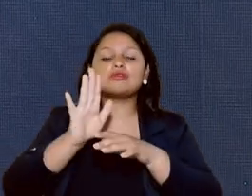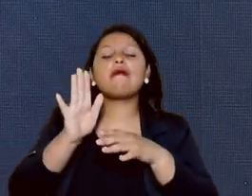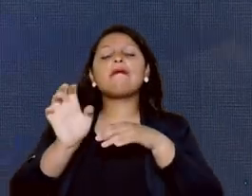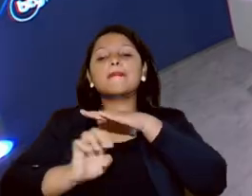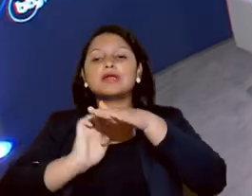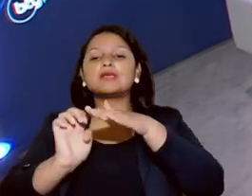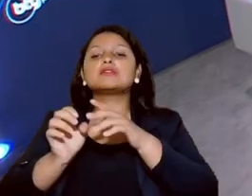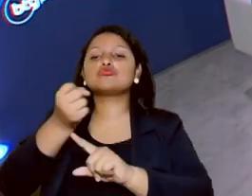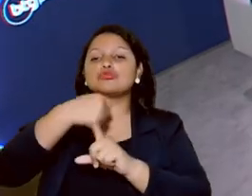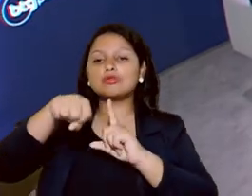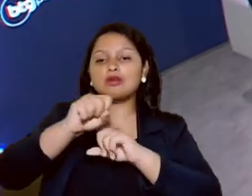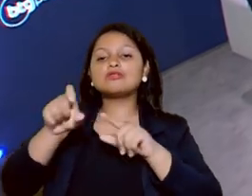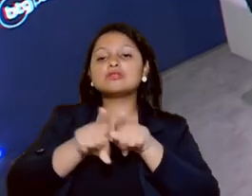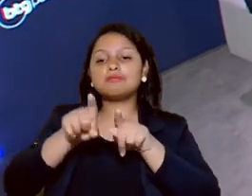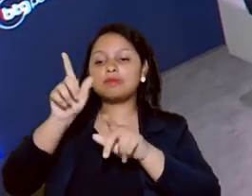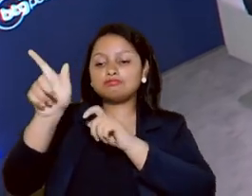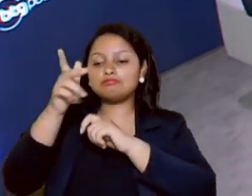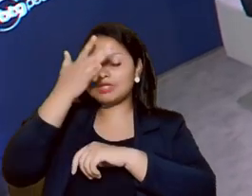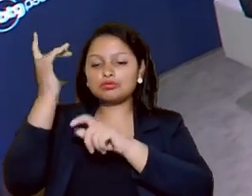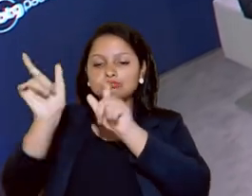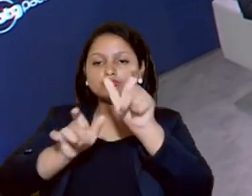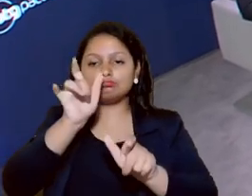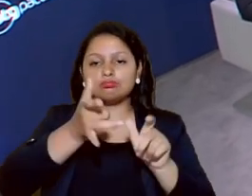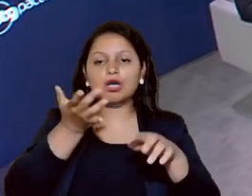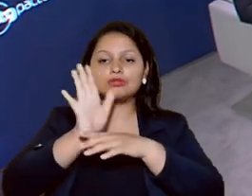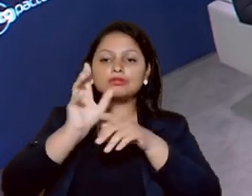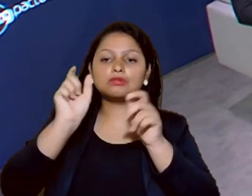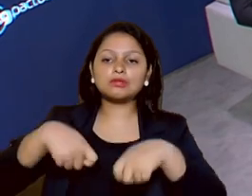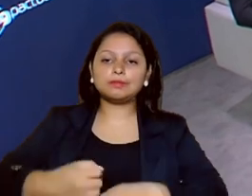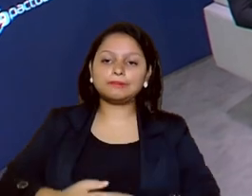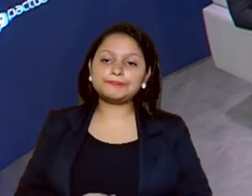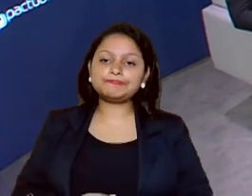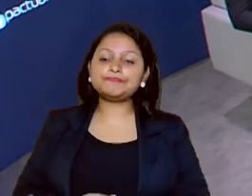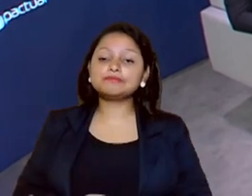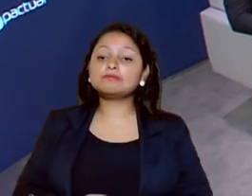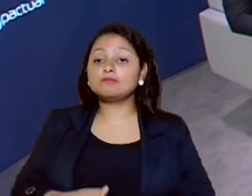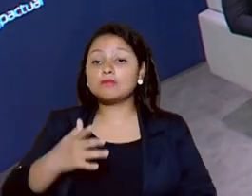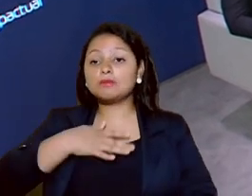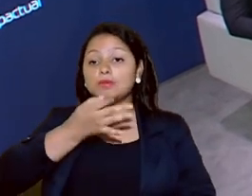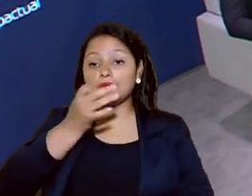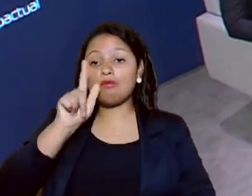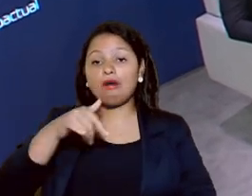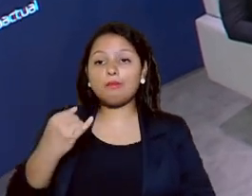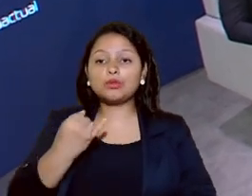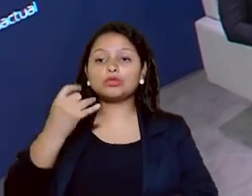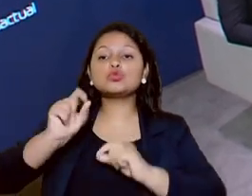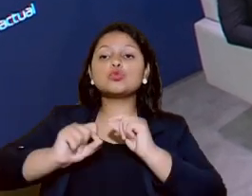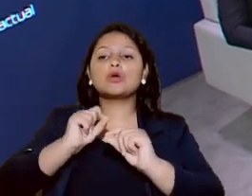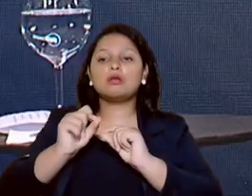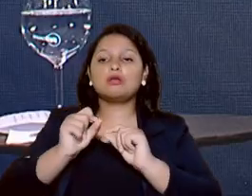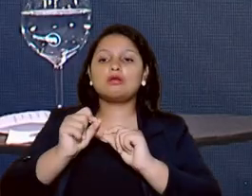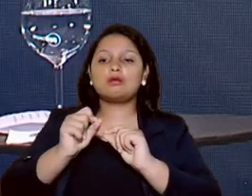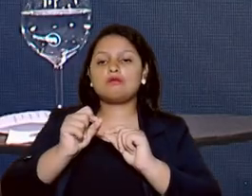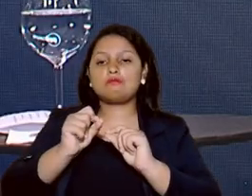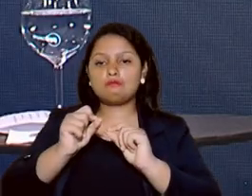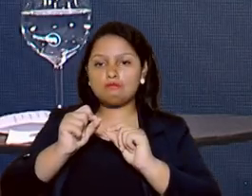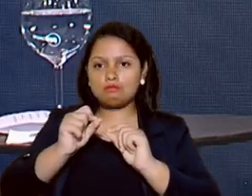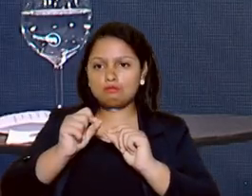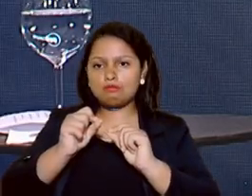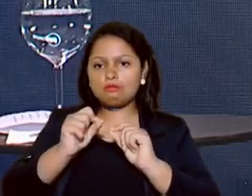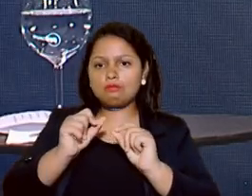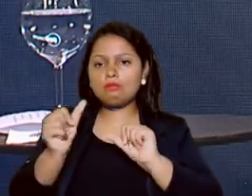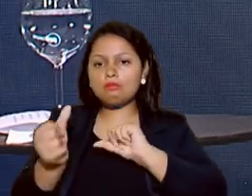pessoas eu acho que uma coisa muito importante é a mudança de eixo de decisão né